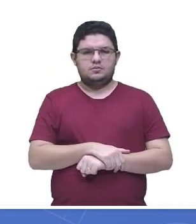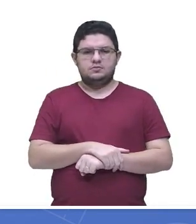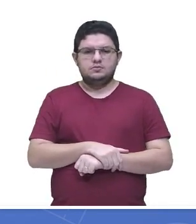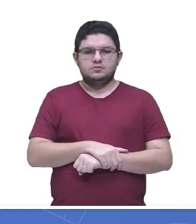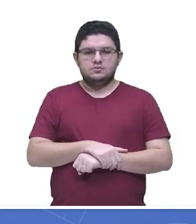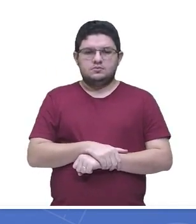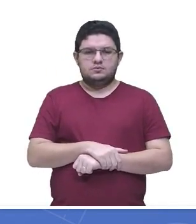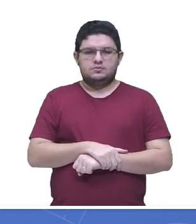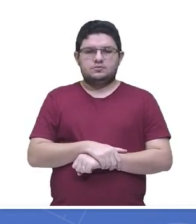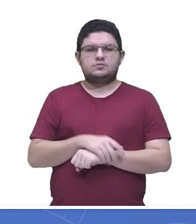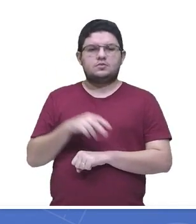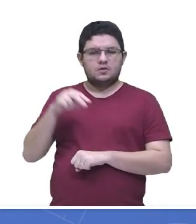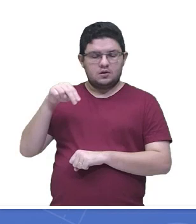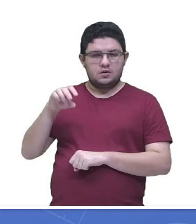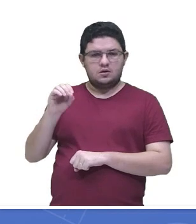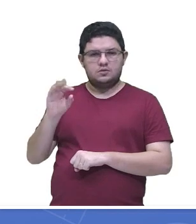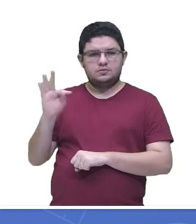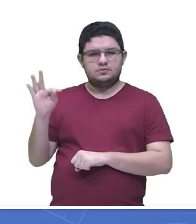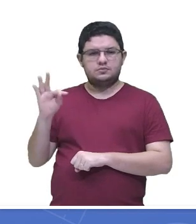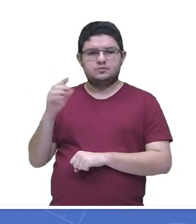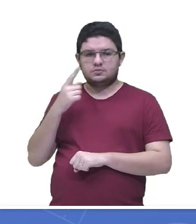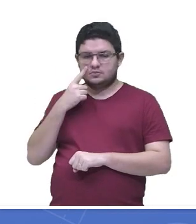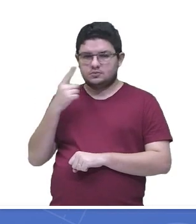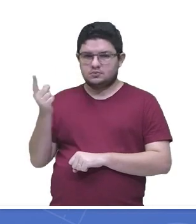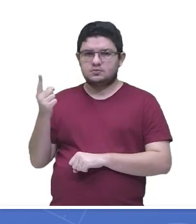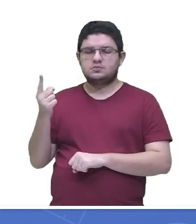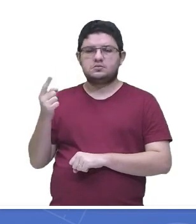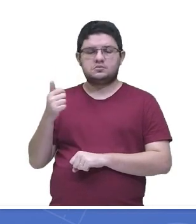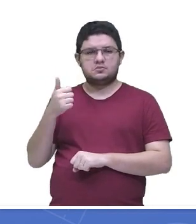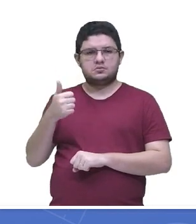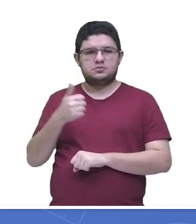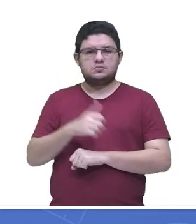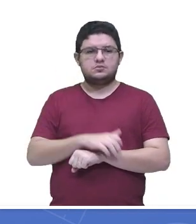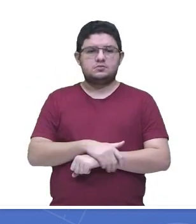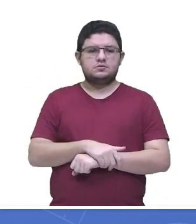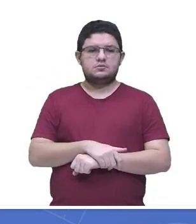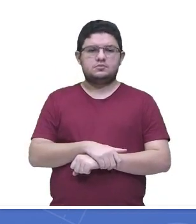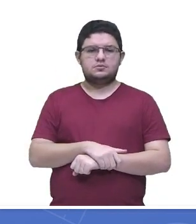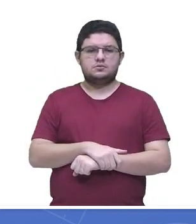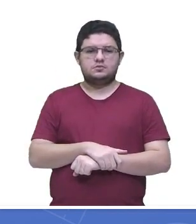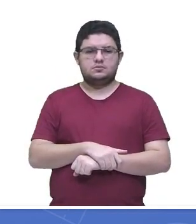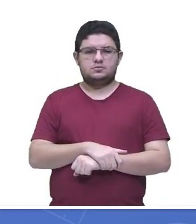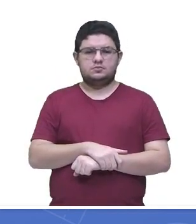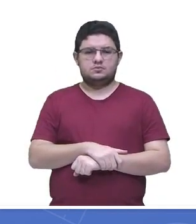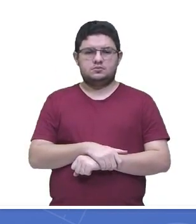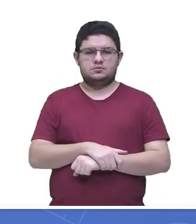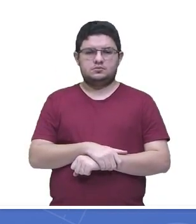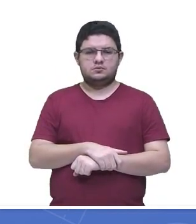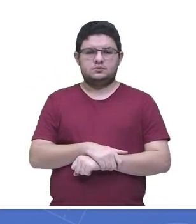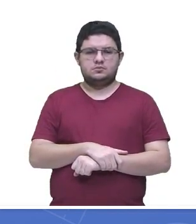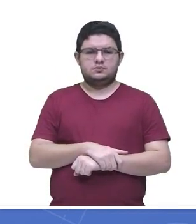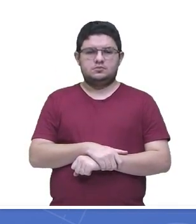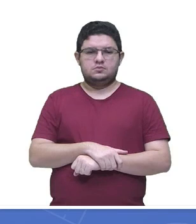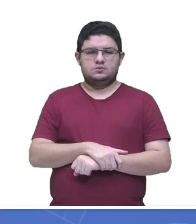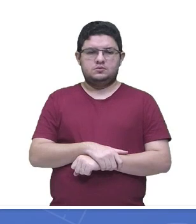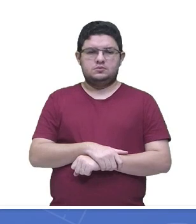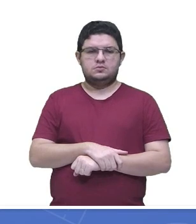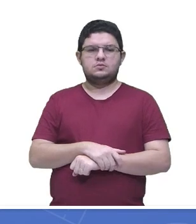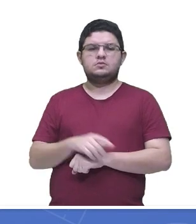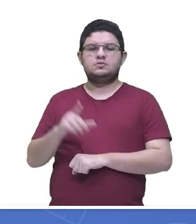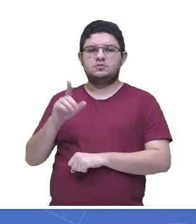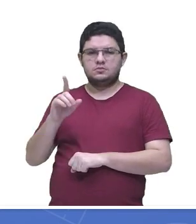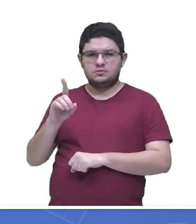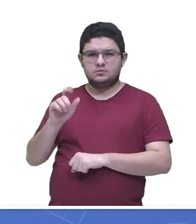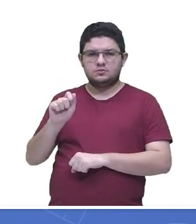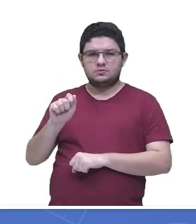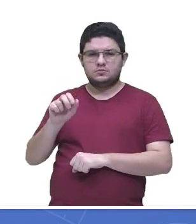não era, mas tá valendo. Ok, she was not sleeping. Essa foi a Daniela, very good. She